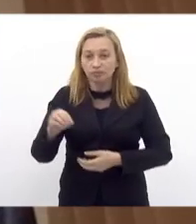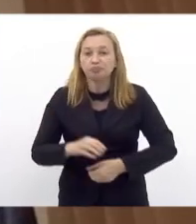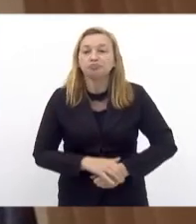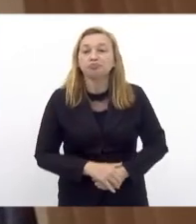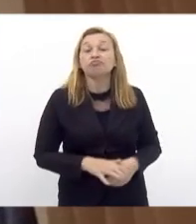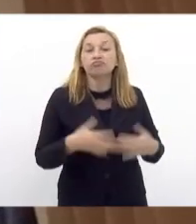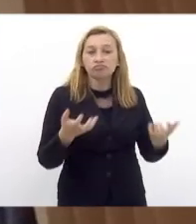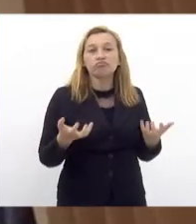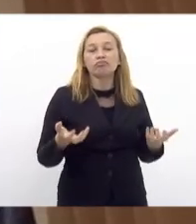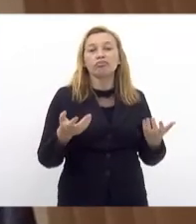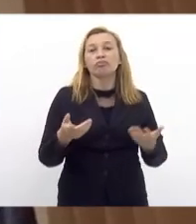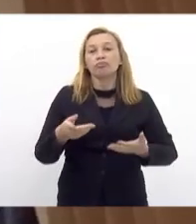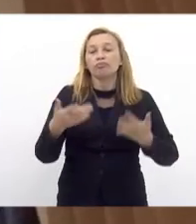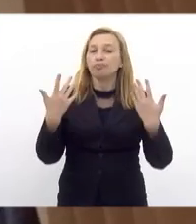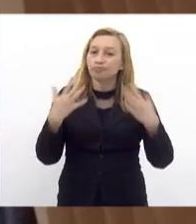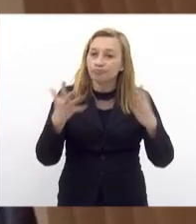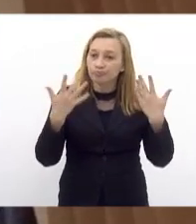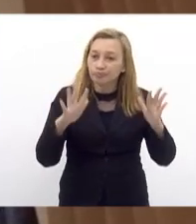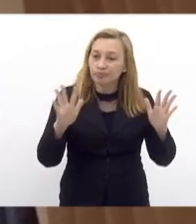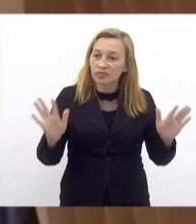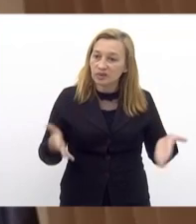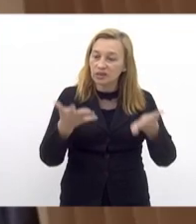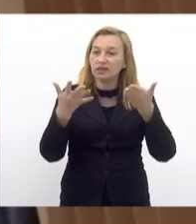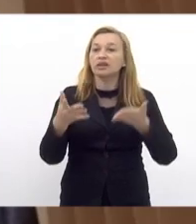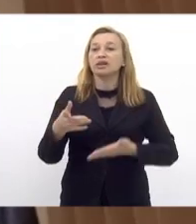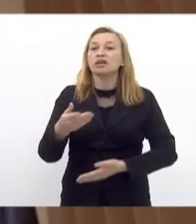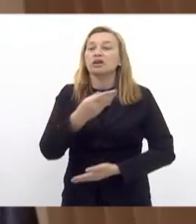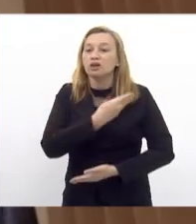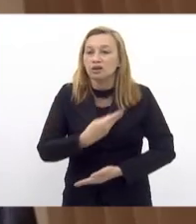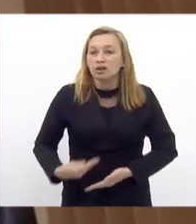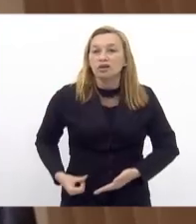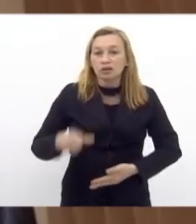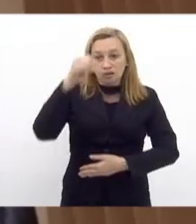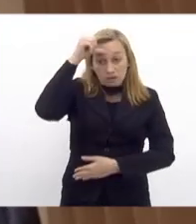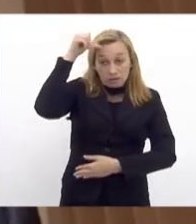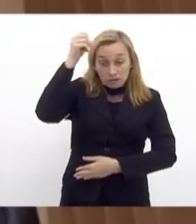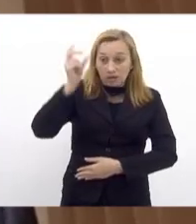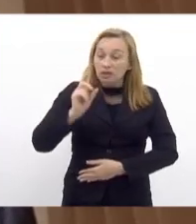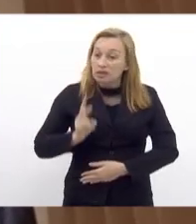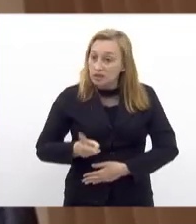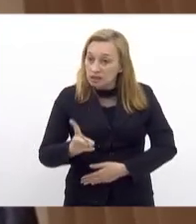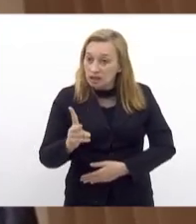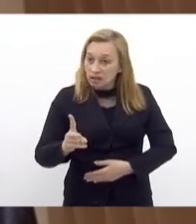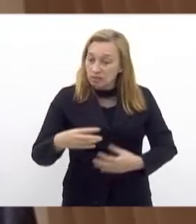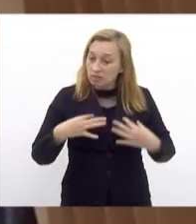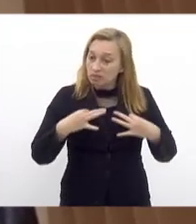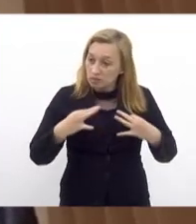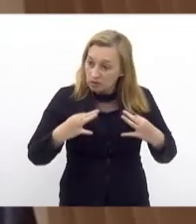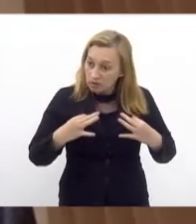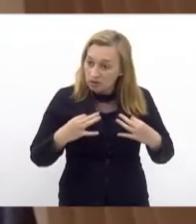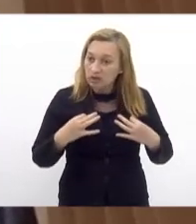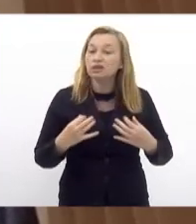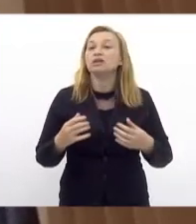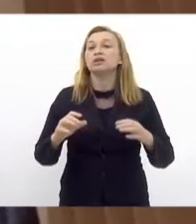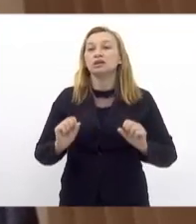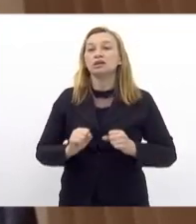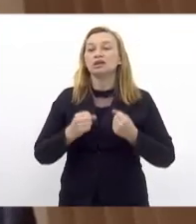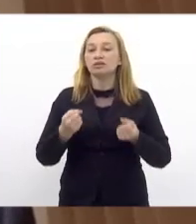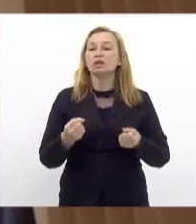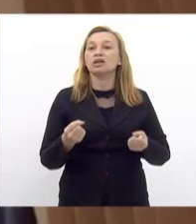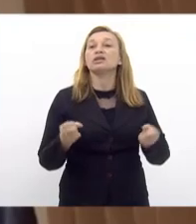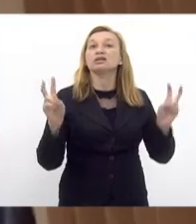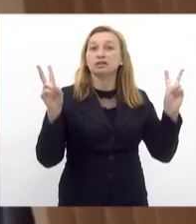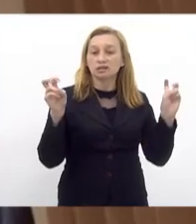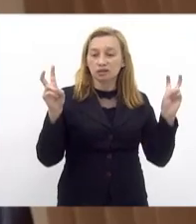eu quero saudar essa iniciativa, dizer que o governador Cláudio Castro sempre me colocou à disposição para a defesa desse tema. A